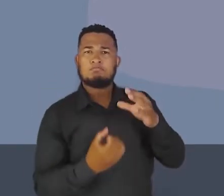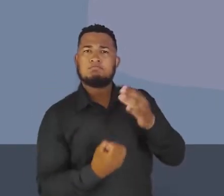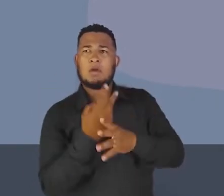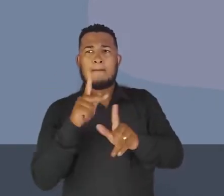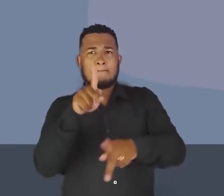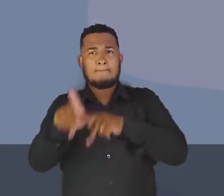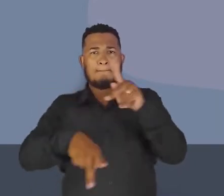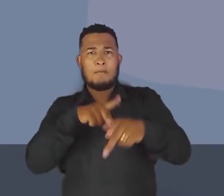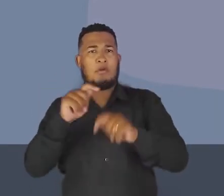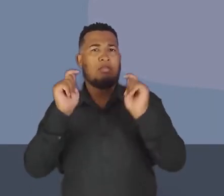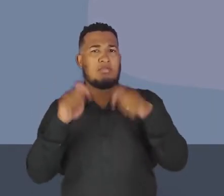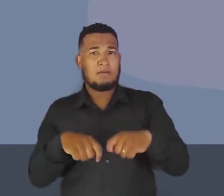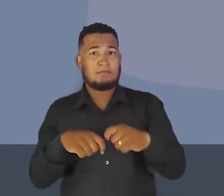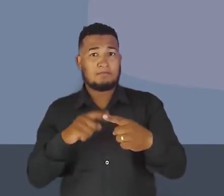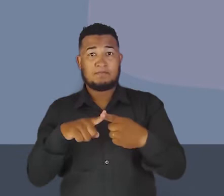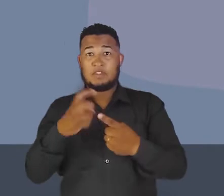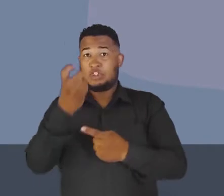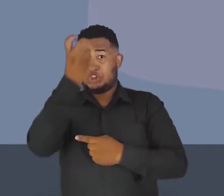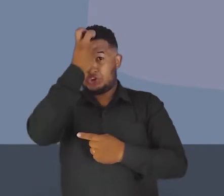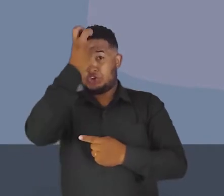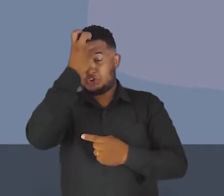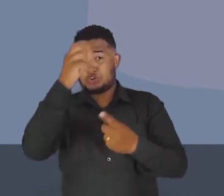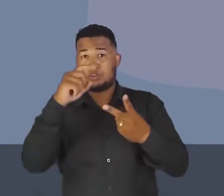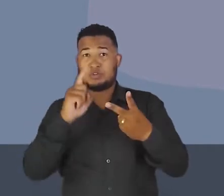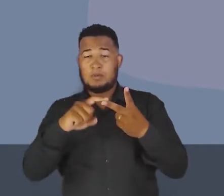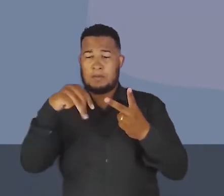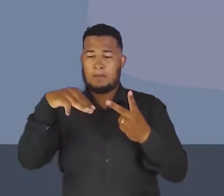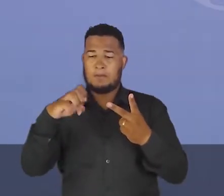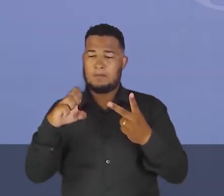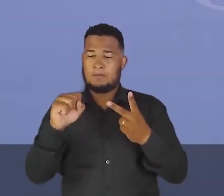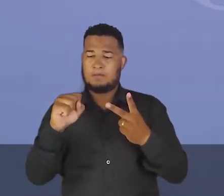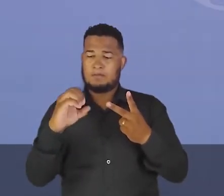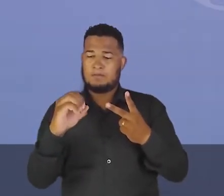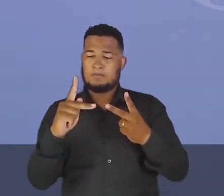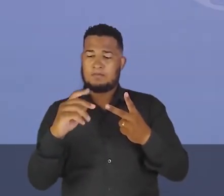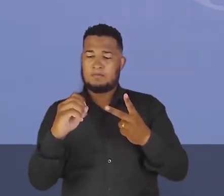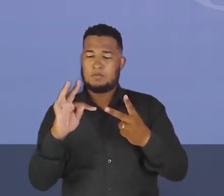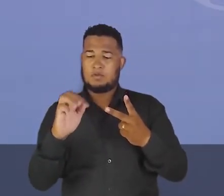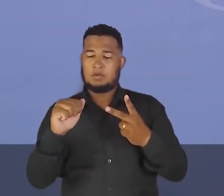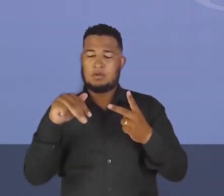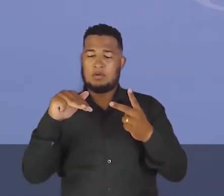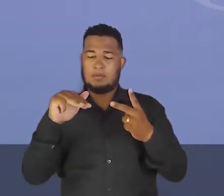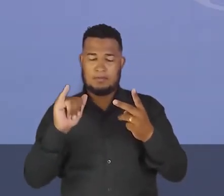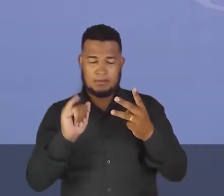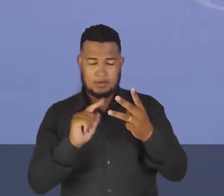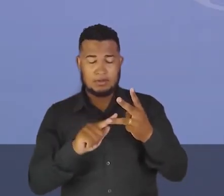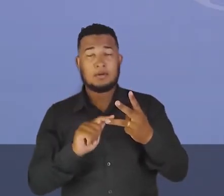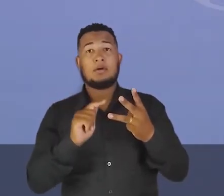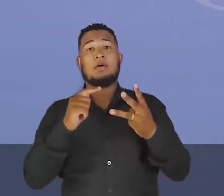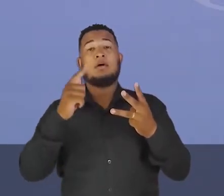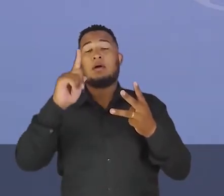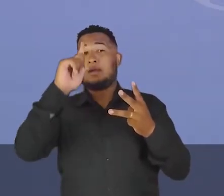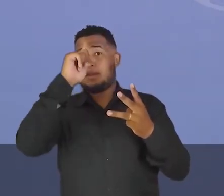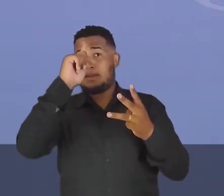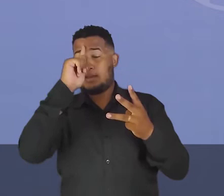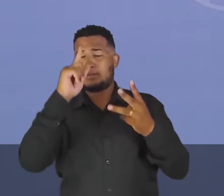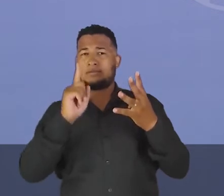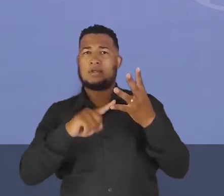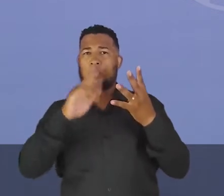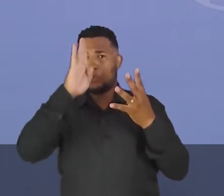para você se situar. Egito Antigo, Mesopotâmia, Grécia, Roma. Então, o período da